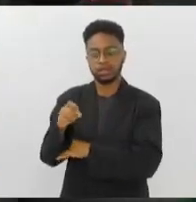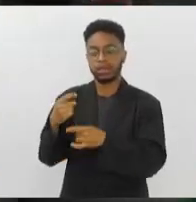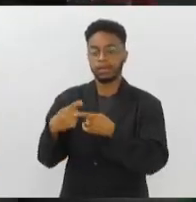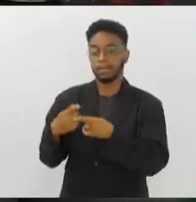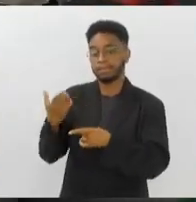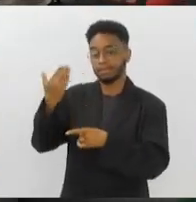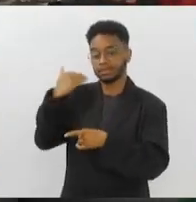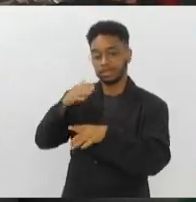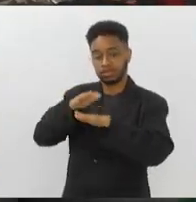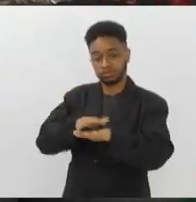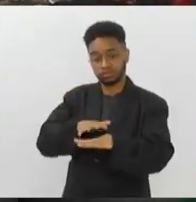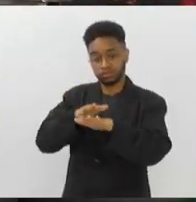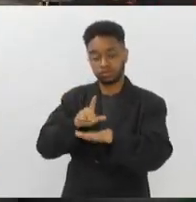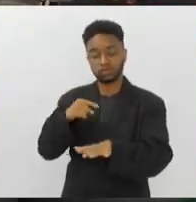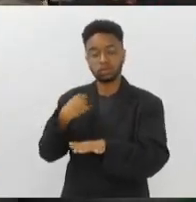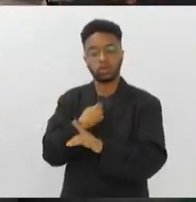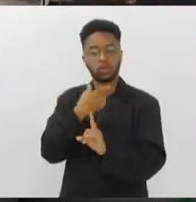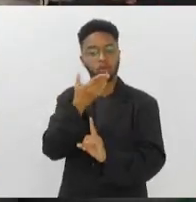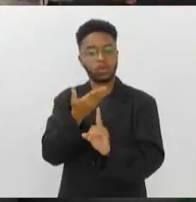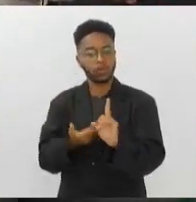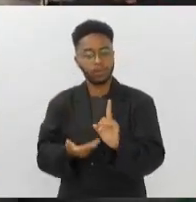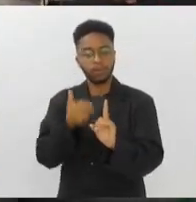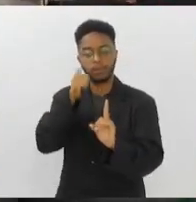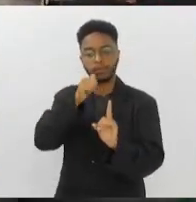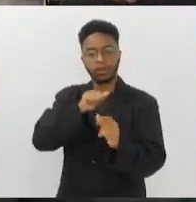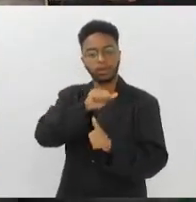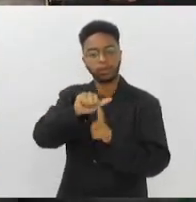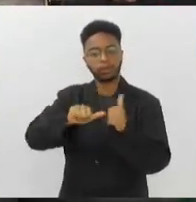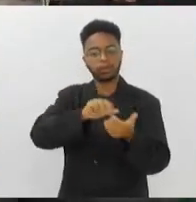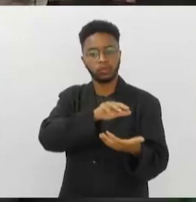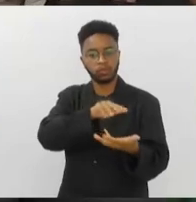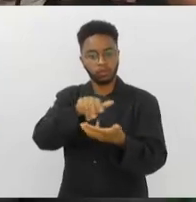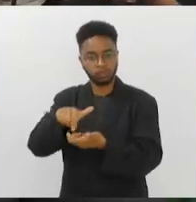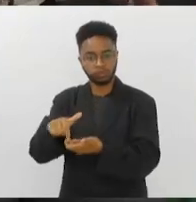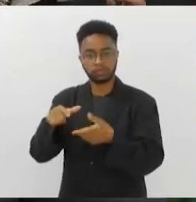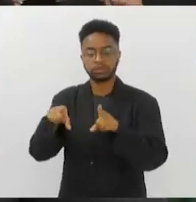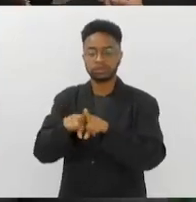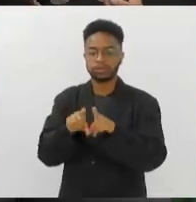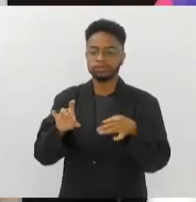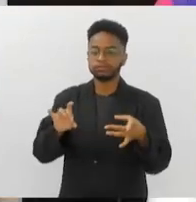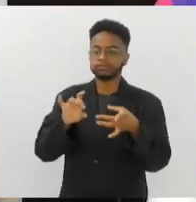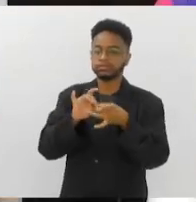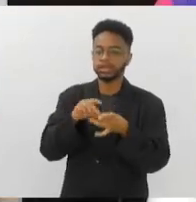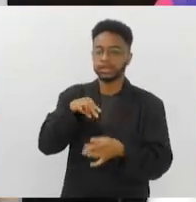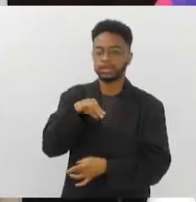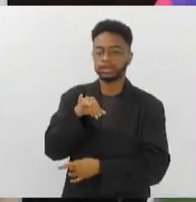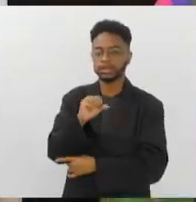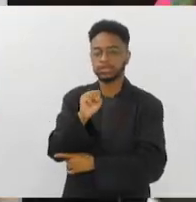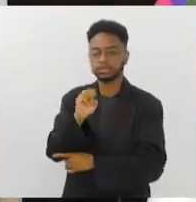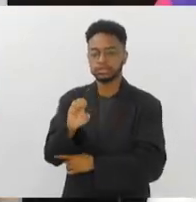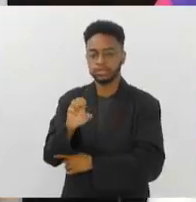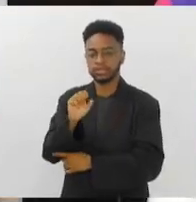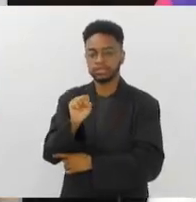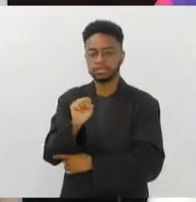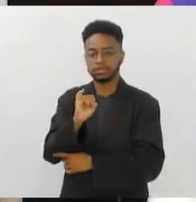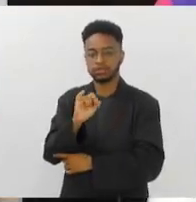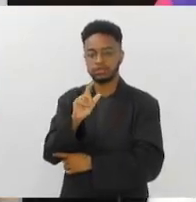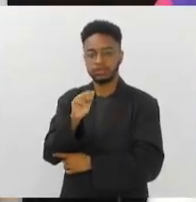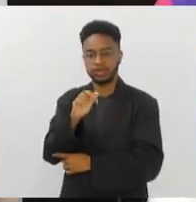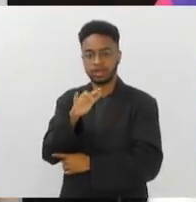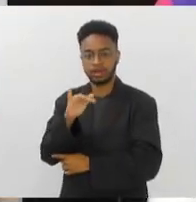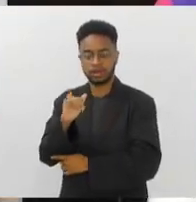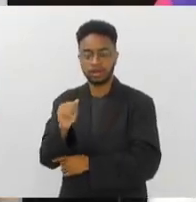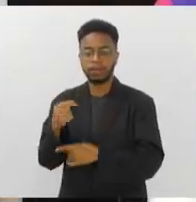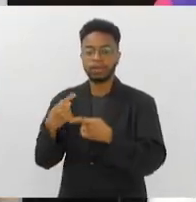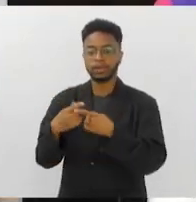nós homenageamos mulheres que mudaram o mundo e, dentre elas, Nise da Silveira. A Nise, na infância,